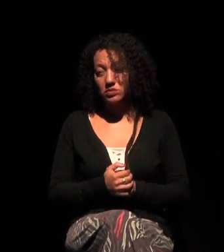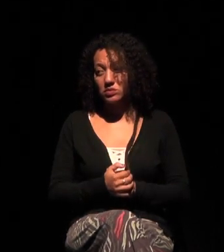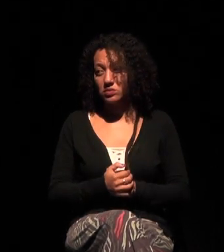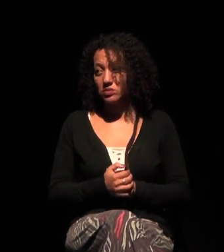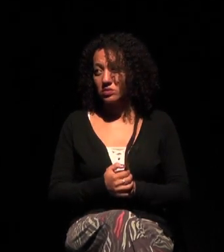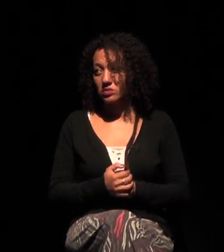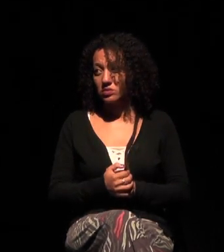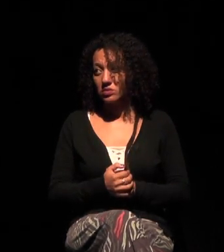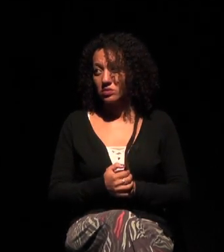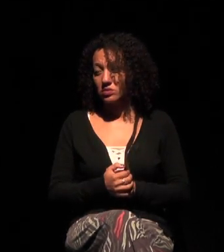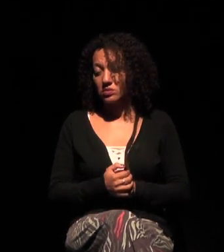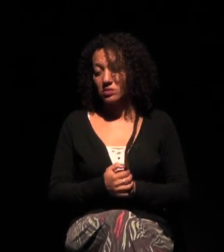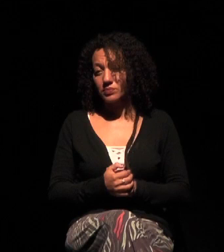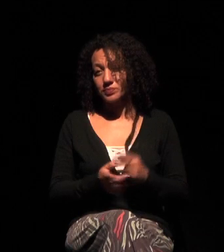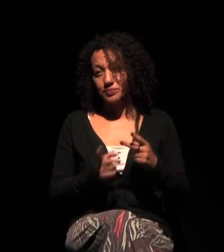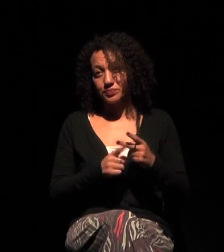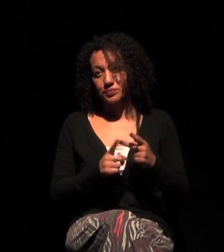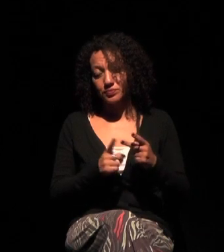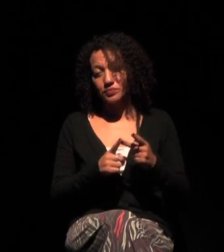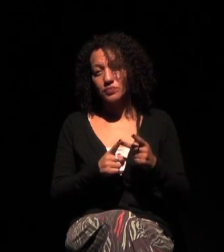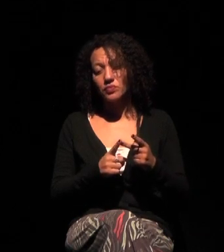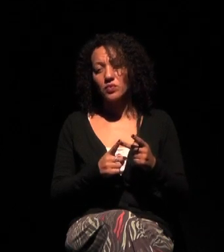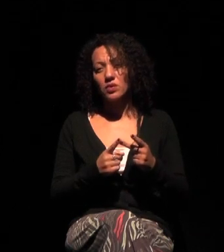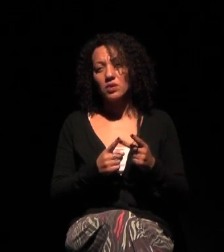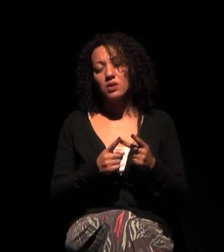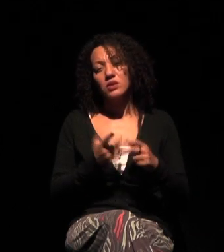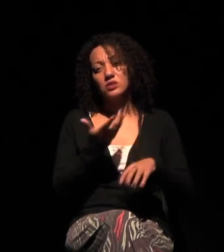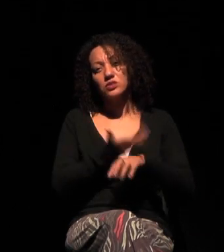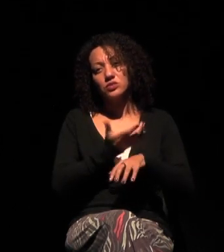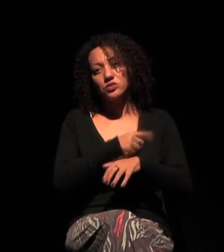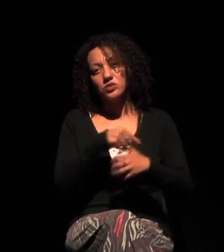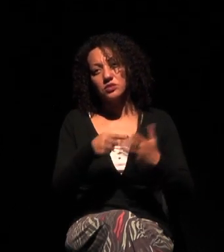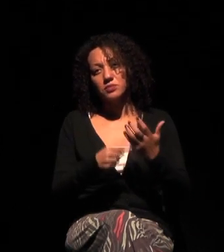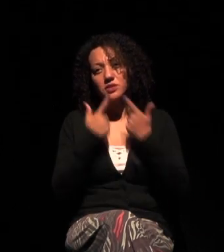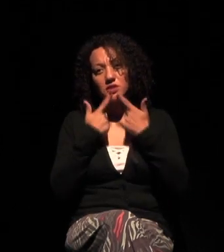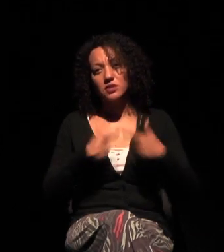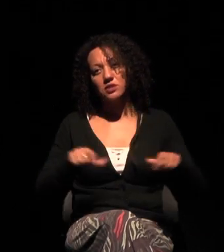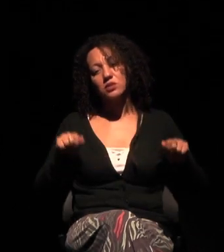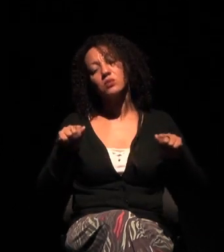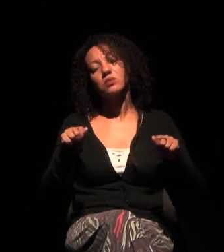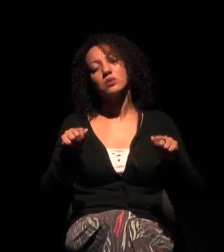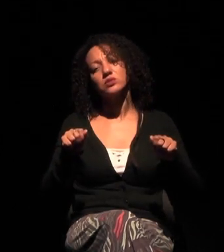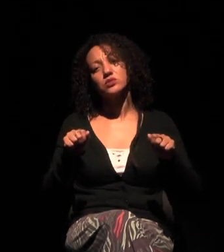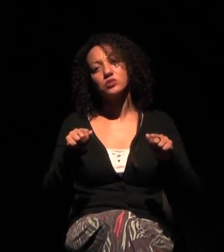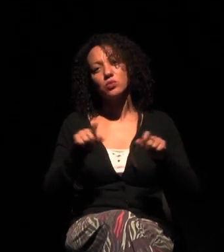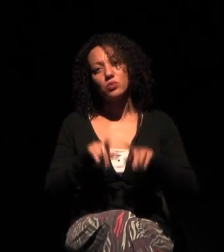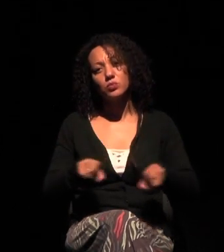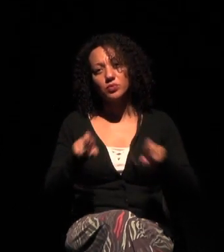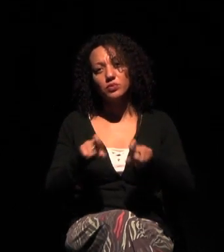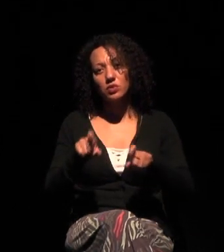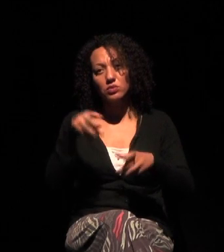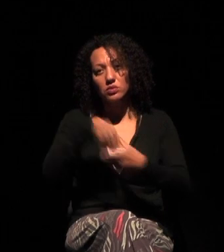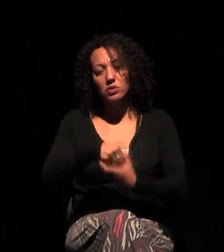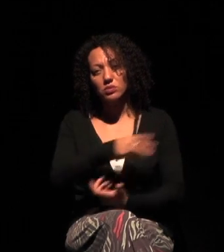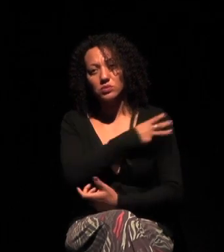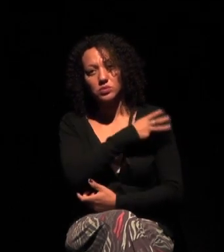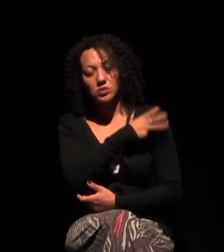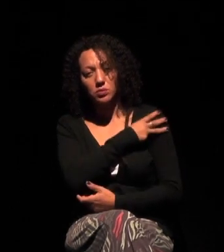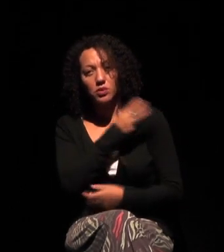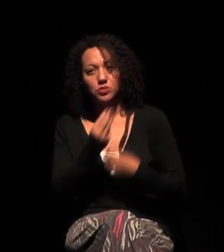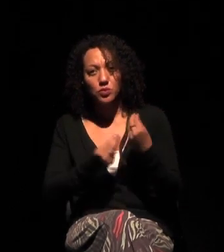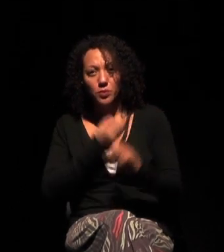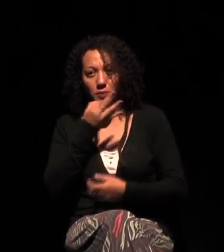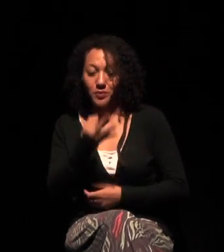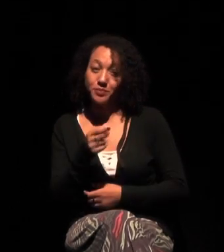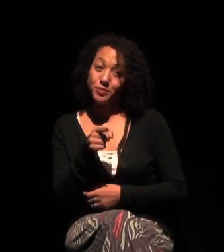como vocês vêem uma disciplina linguagem computacional obrigatório no ensino médio é bom essa é uma bandeira